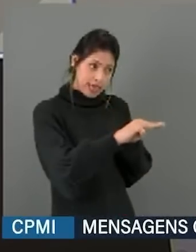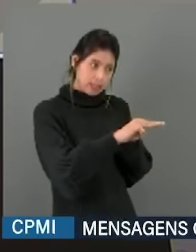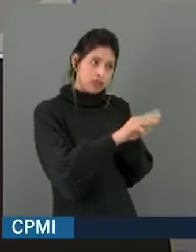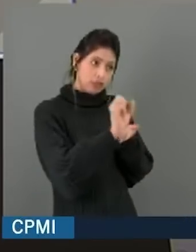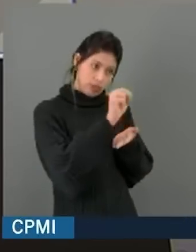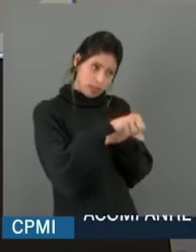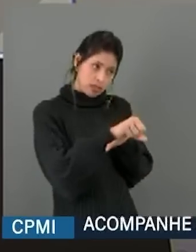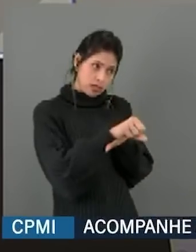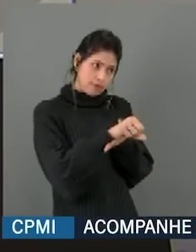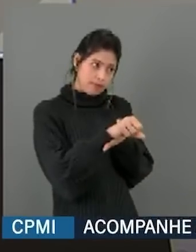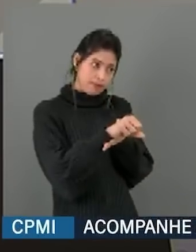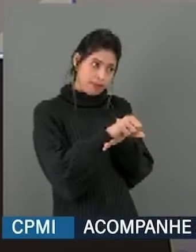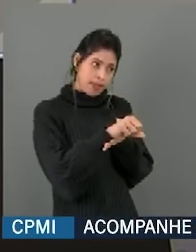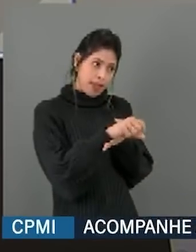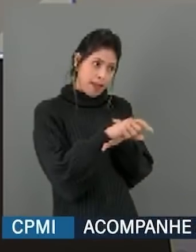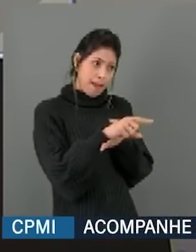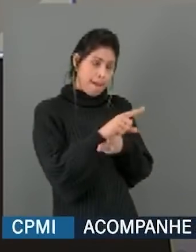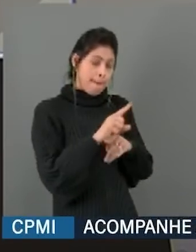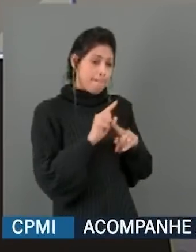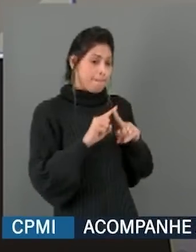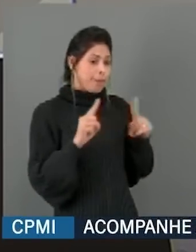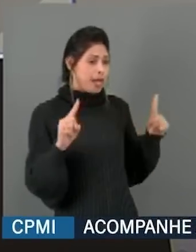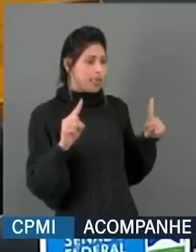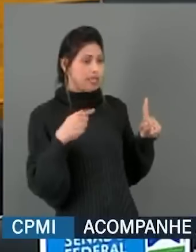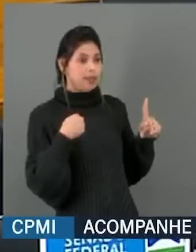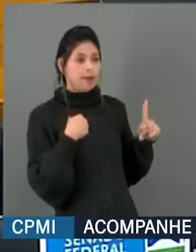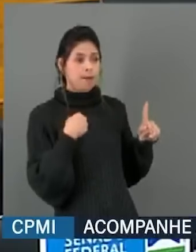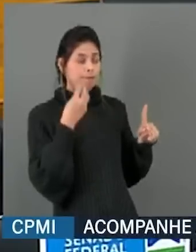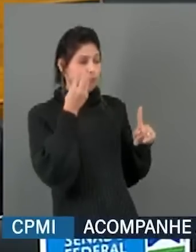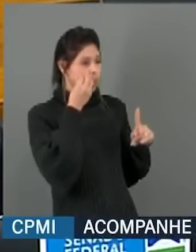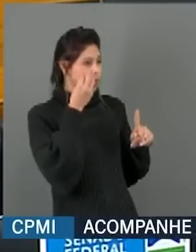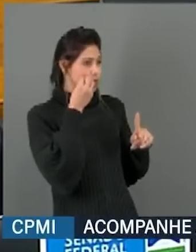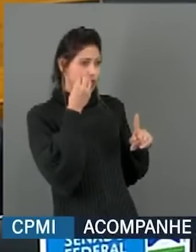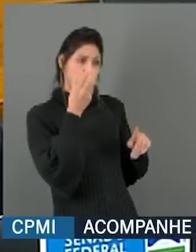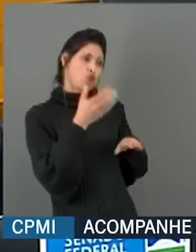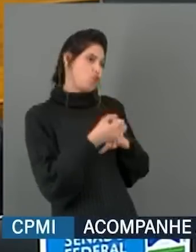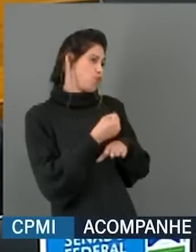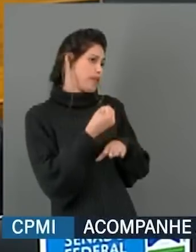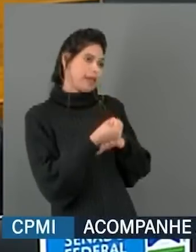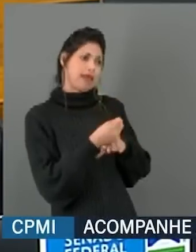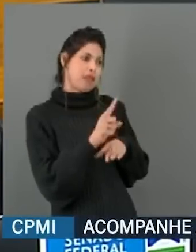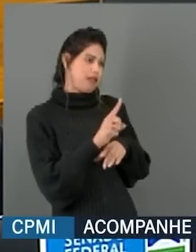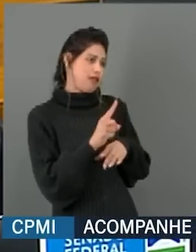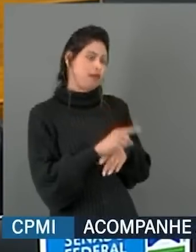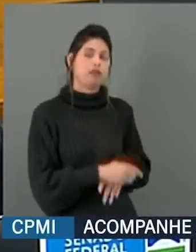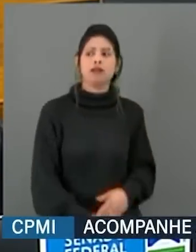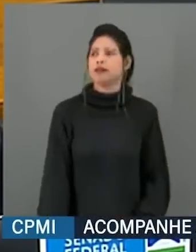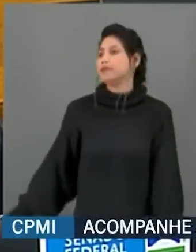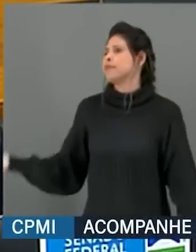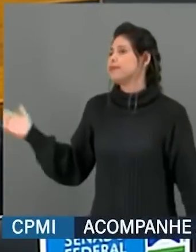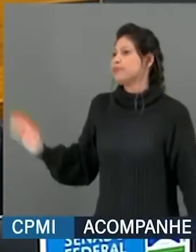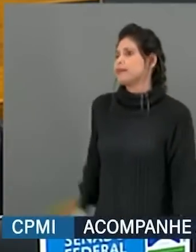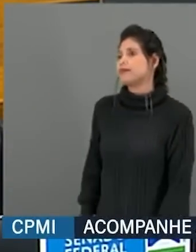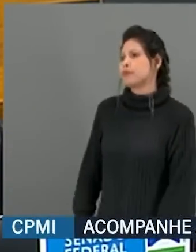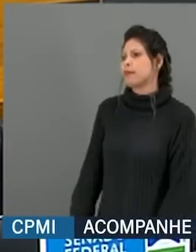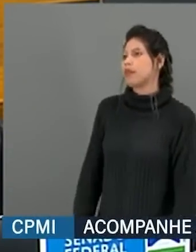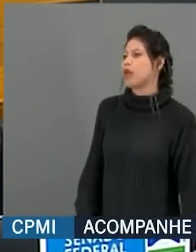ou quebrar a democracia. Presidente, como eu falei sobre Jesus Cristo, Deus, que Ele é o único que sabe